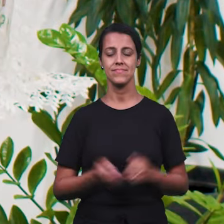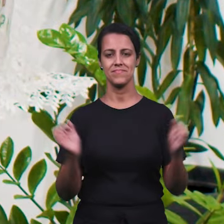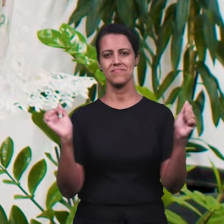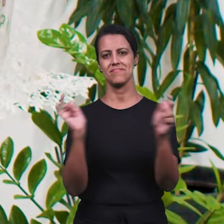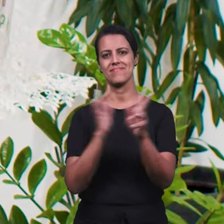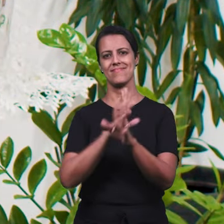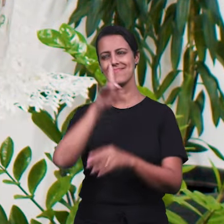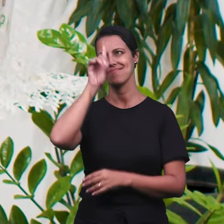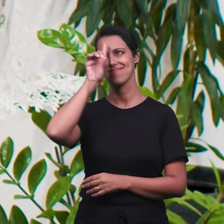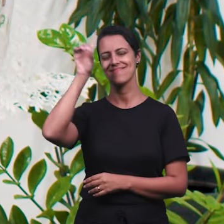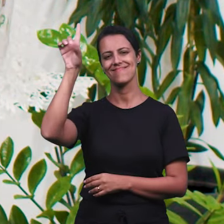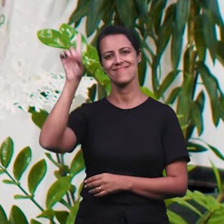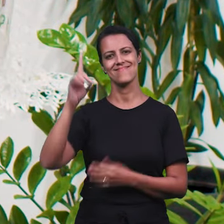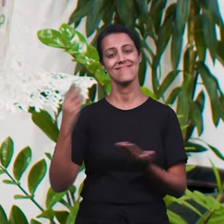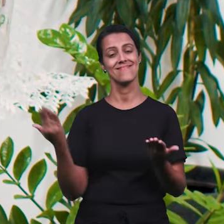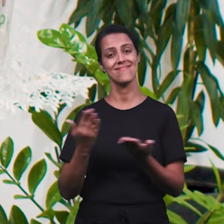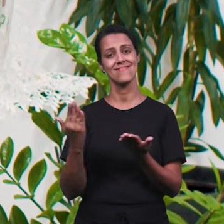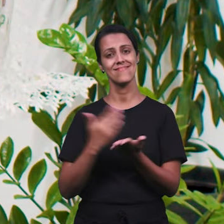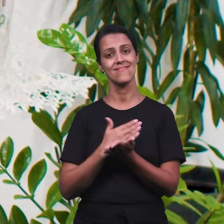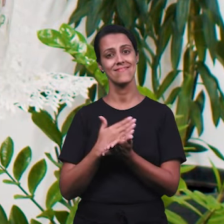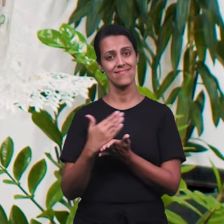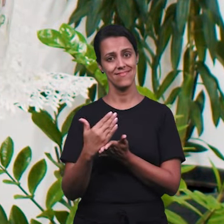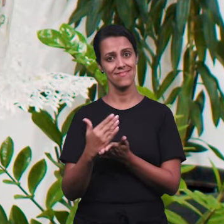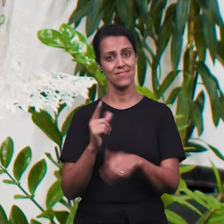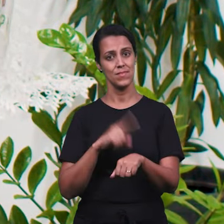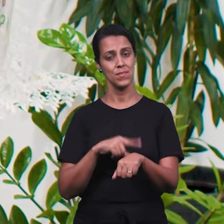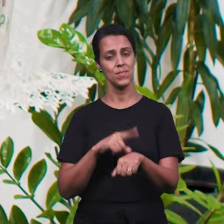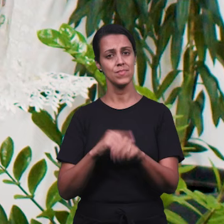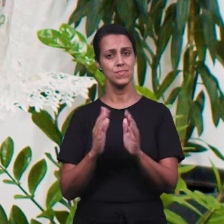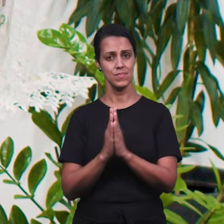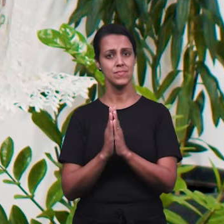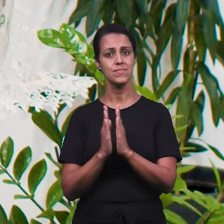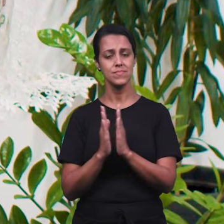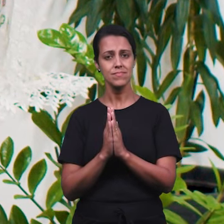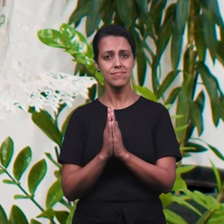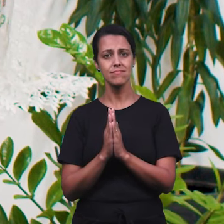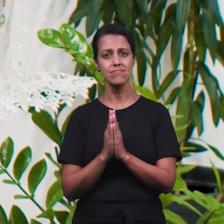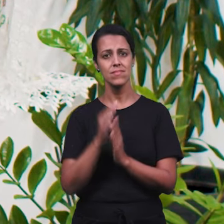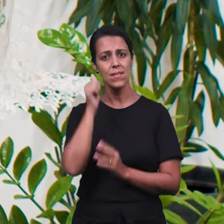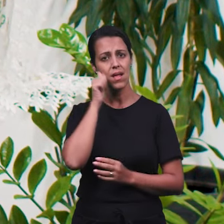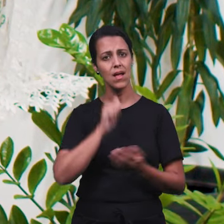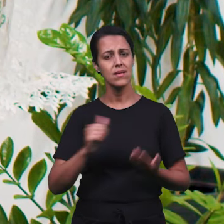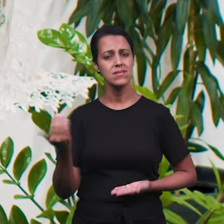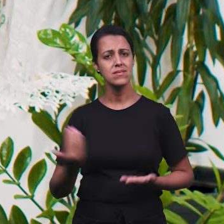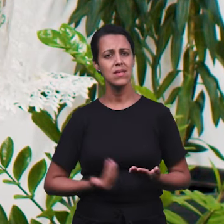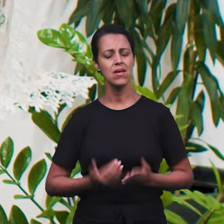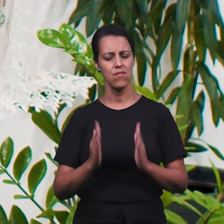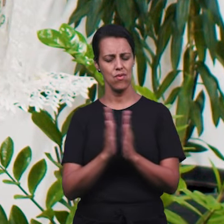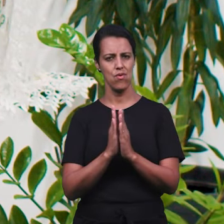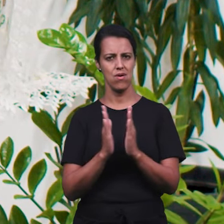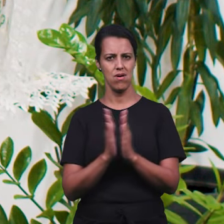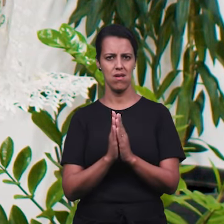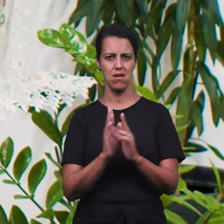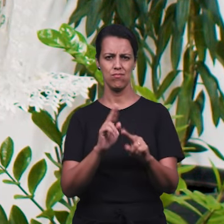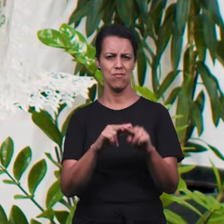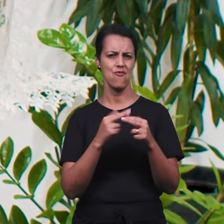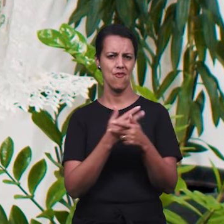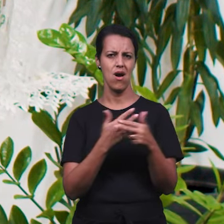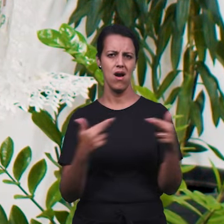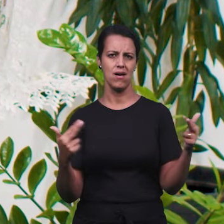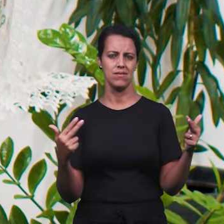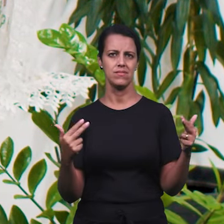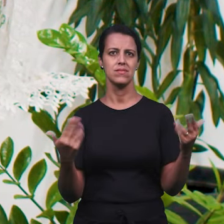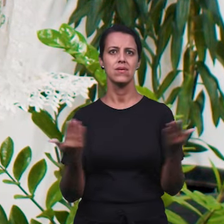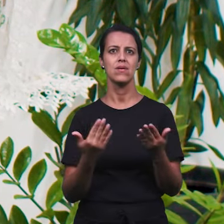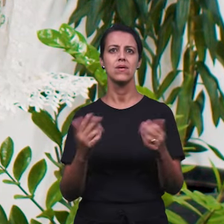glória a Deus vamos iniciar o nosso momento de intercessões onde as irmãs irão interceder pelos motivos citados vamos ter uma intercessão